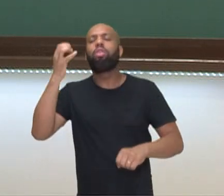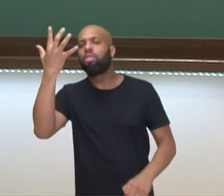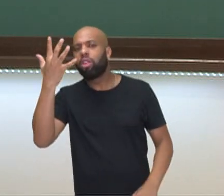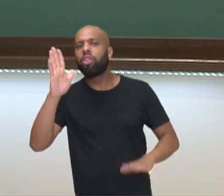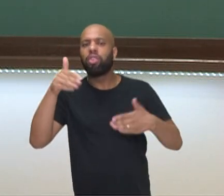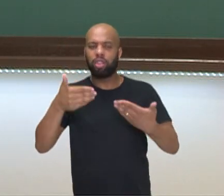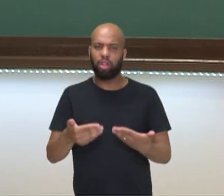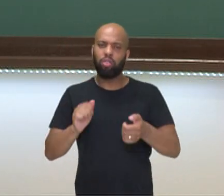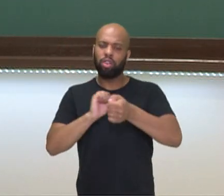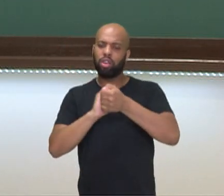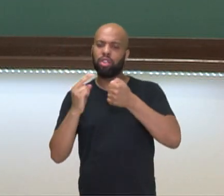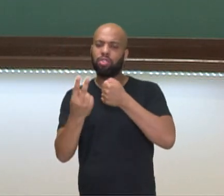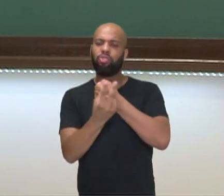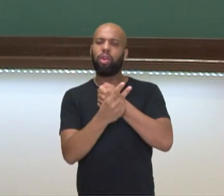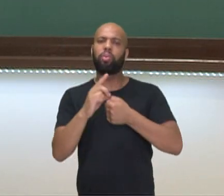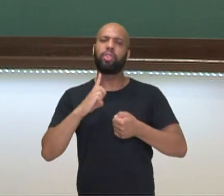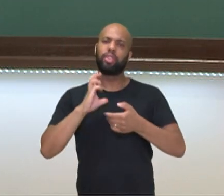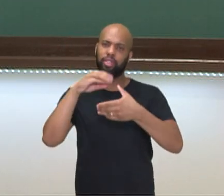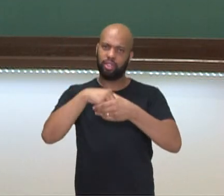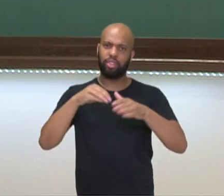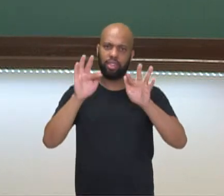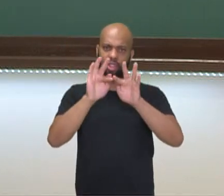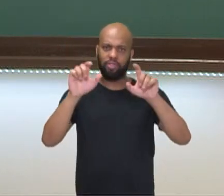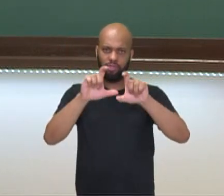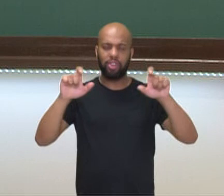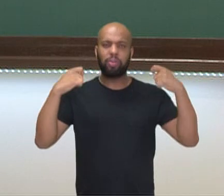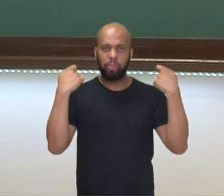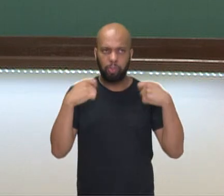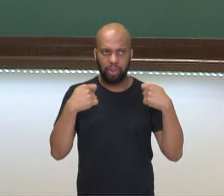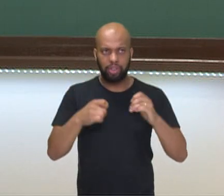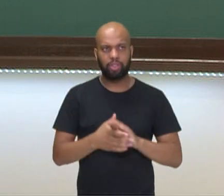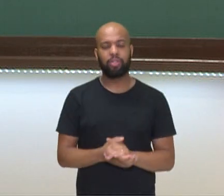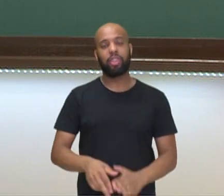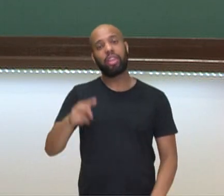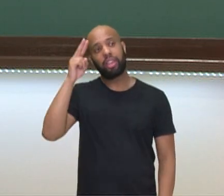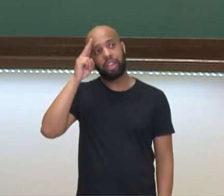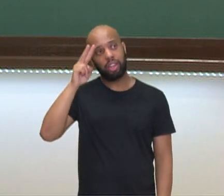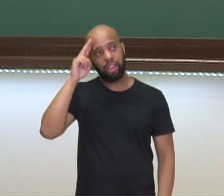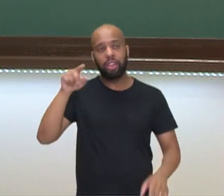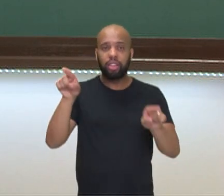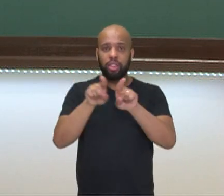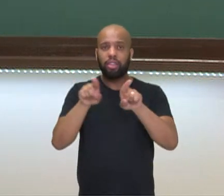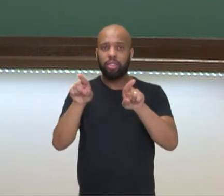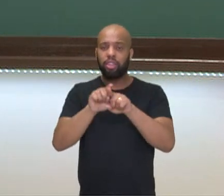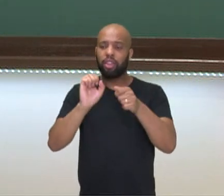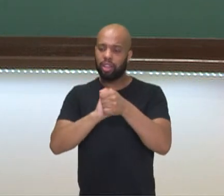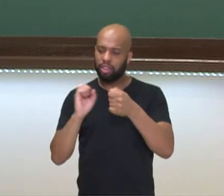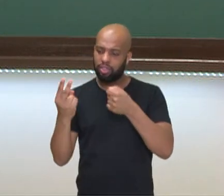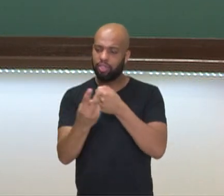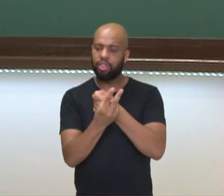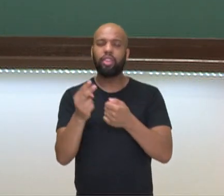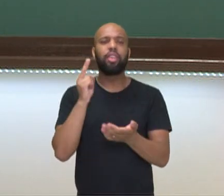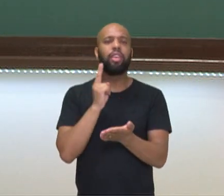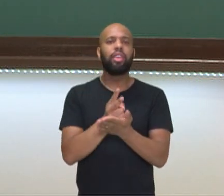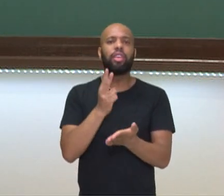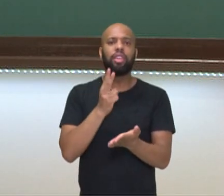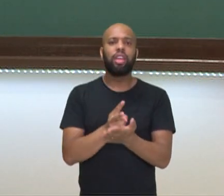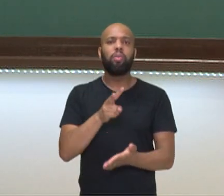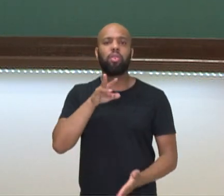ele precisa aparecer dentro da frase, ok? E lembrando também que o advérbio de frequência sempre